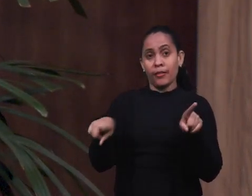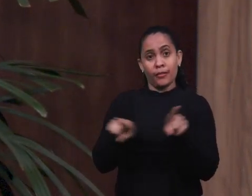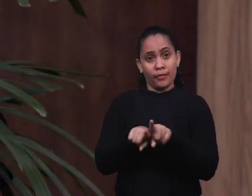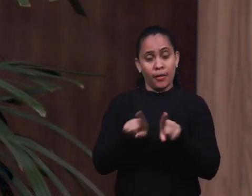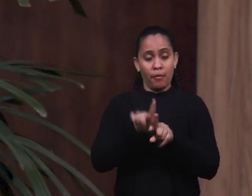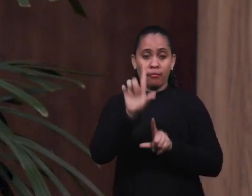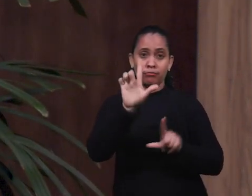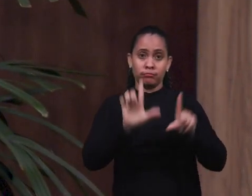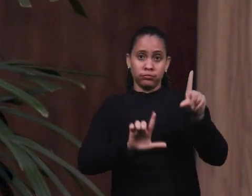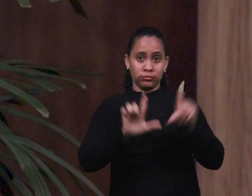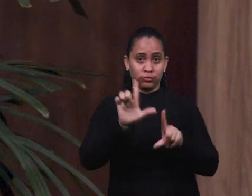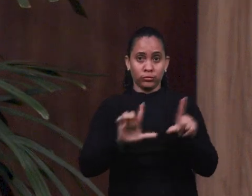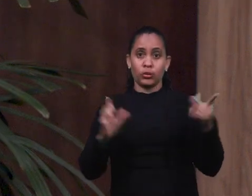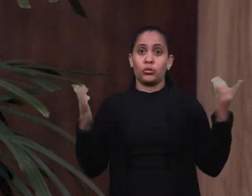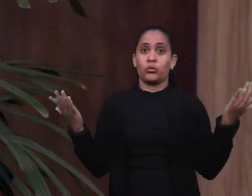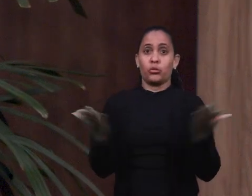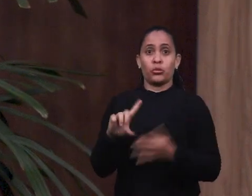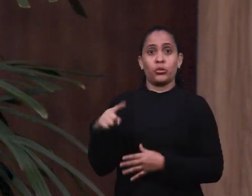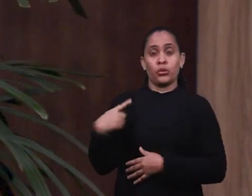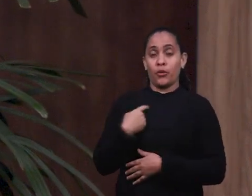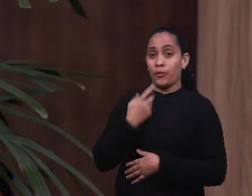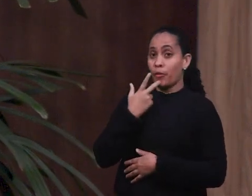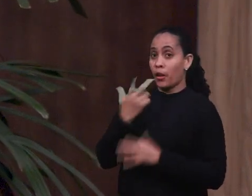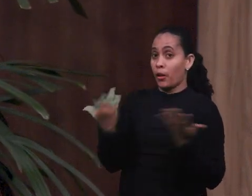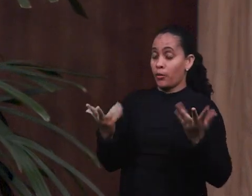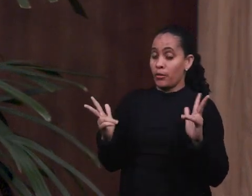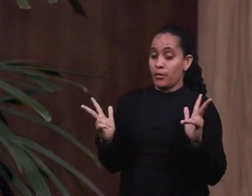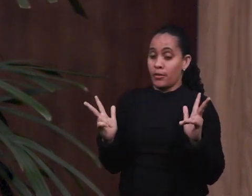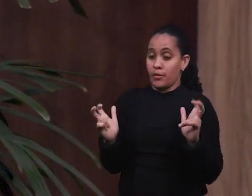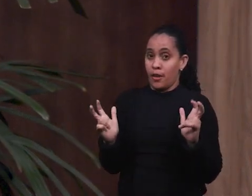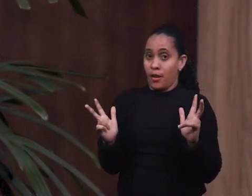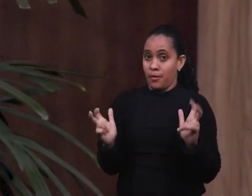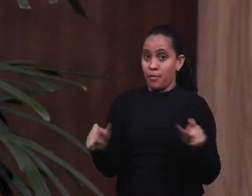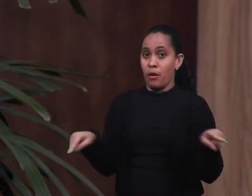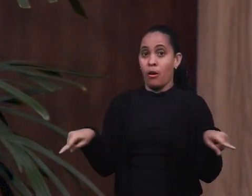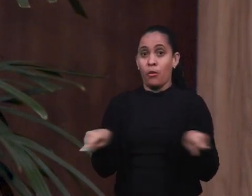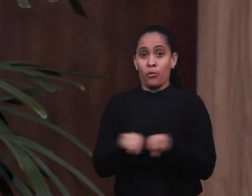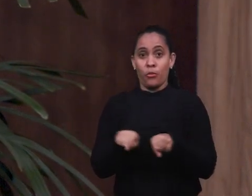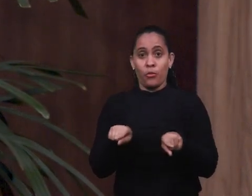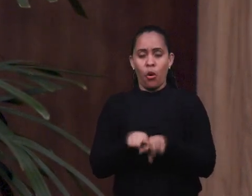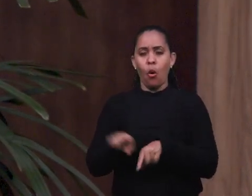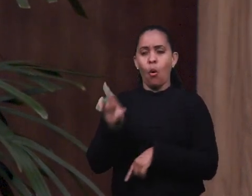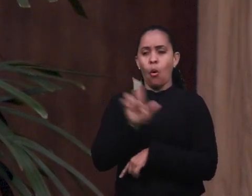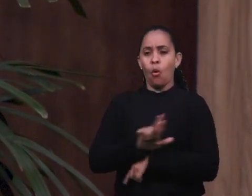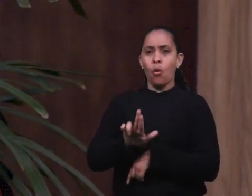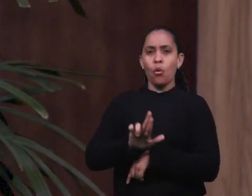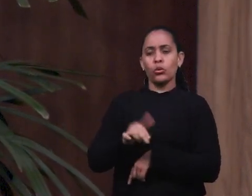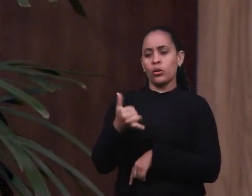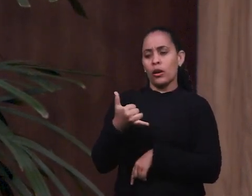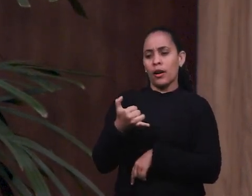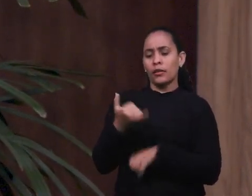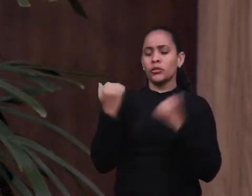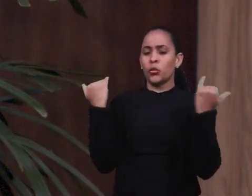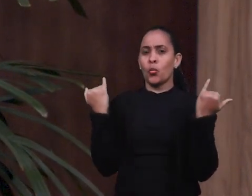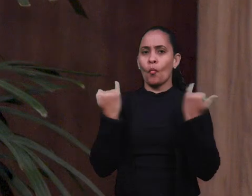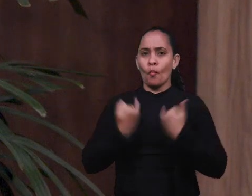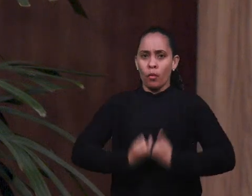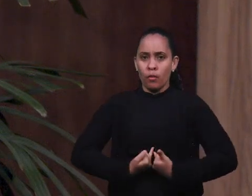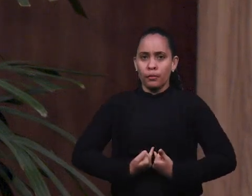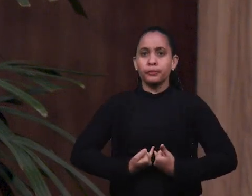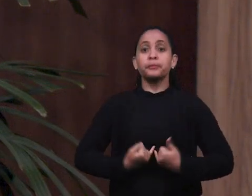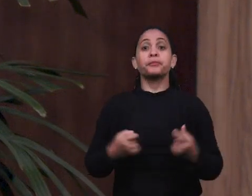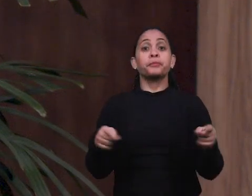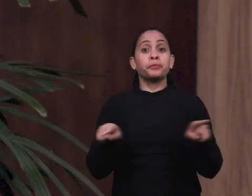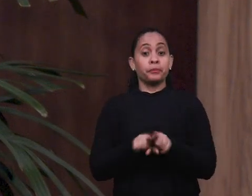de televisão. E hoje irei abordar o tema a epidemia do uso de canetinhas para o emagrecimento.